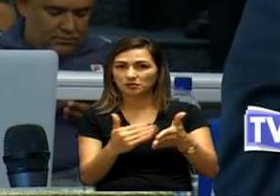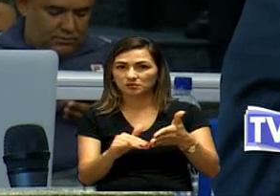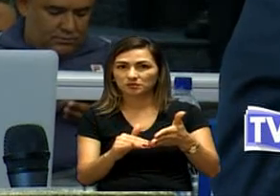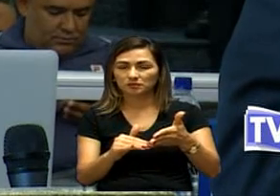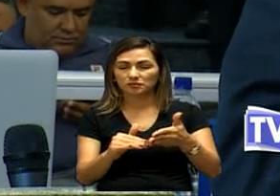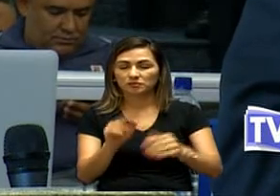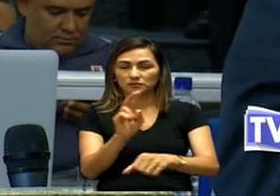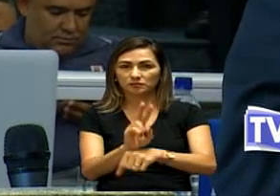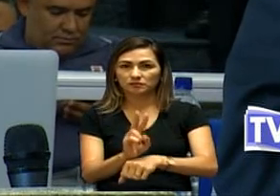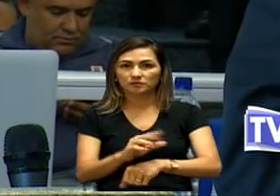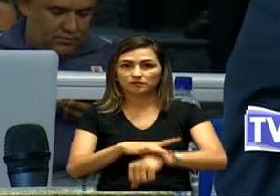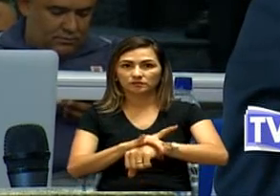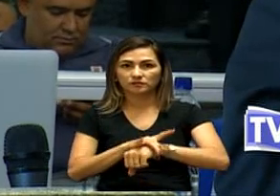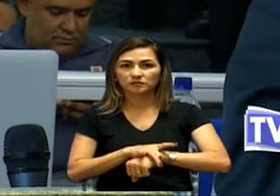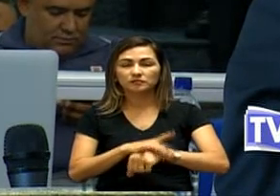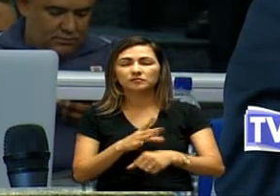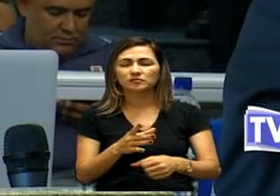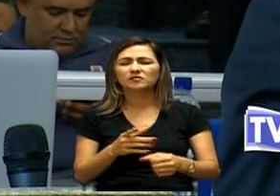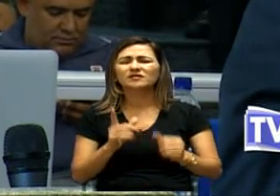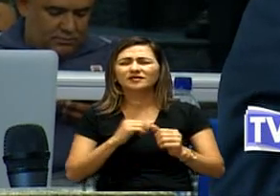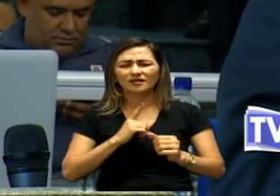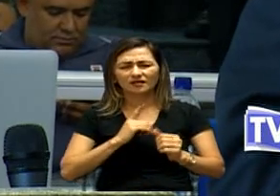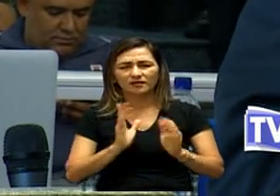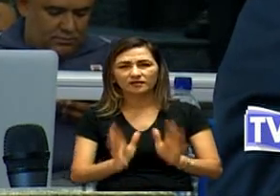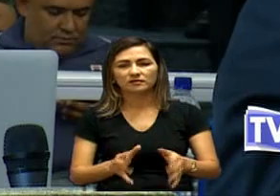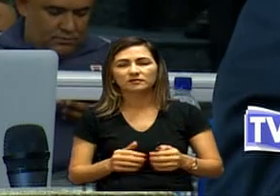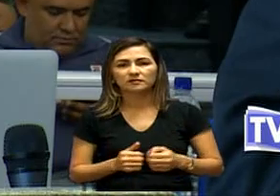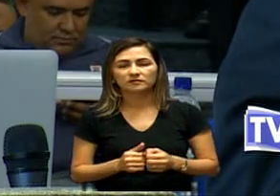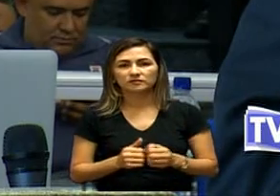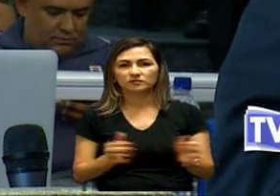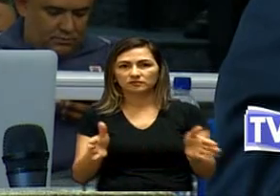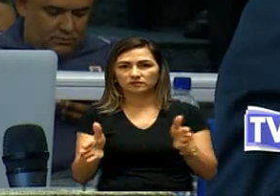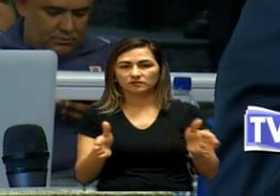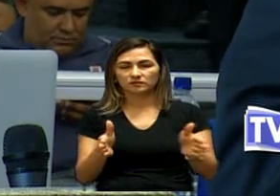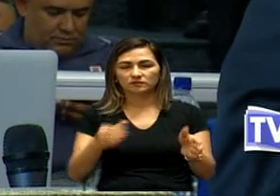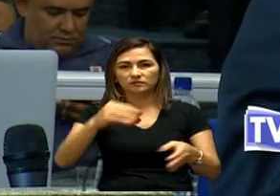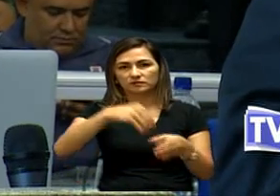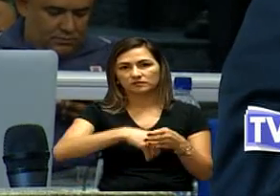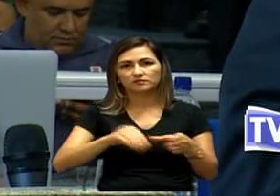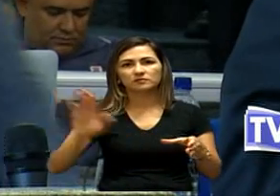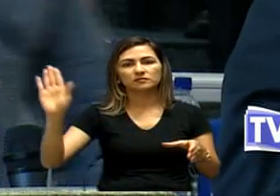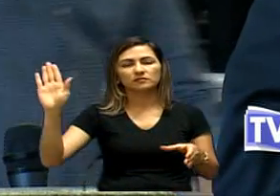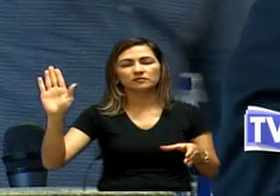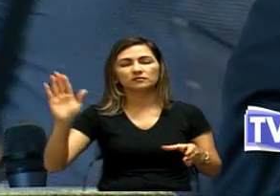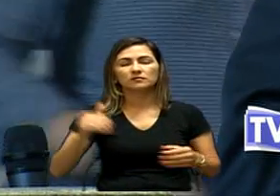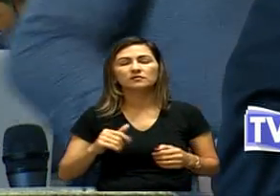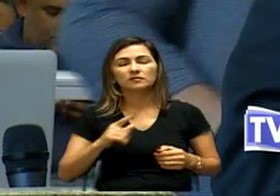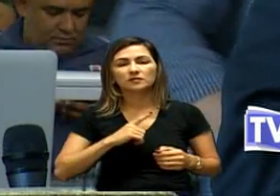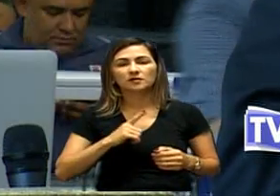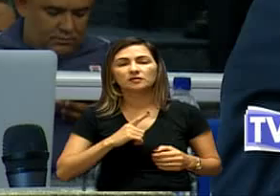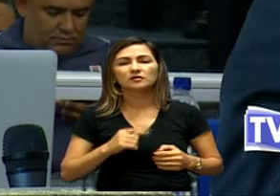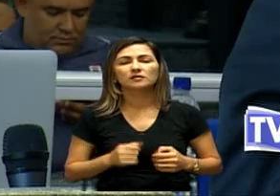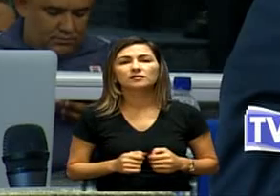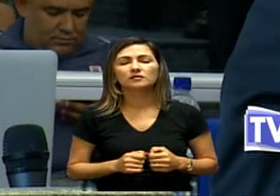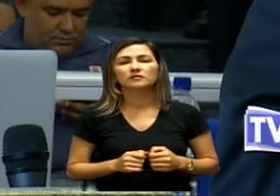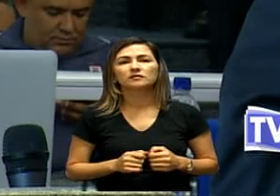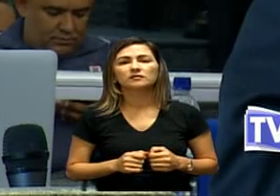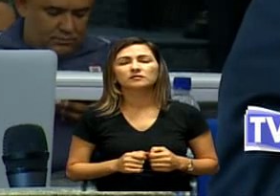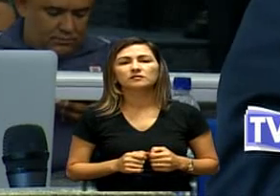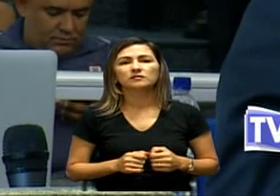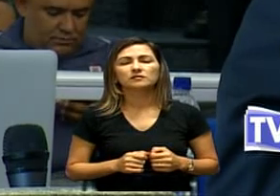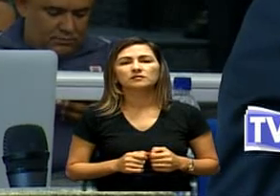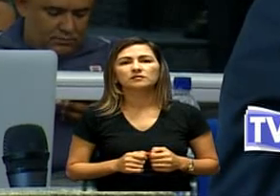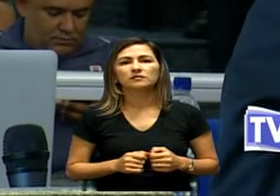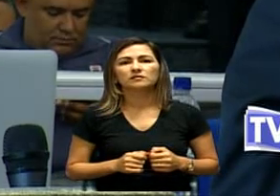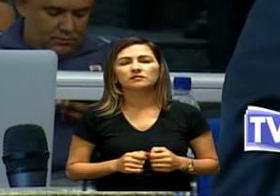boa. Houve uma discussão no período de campanha política da muralha eletrônica.